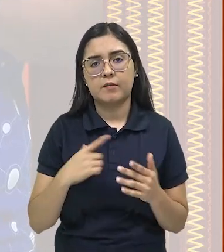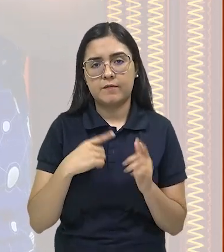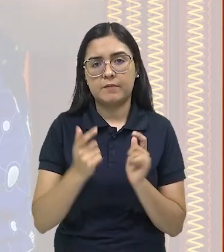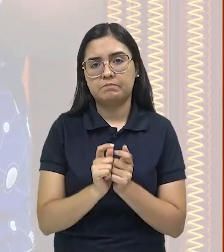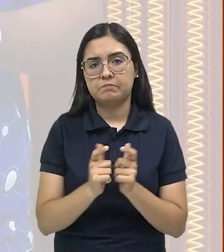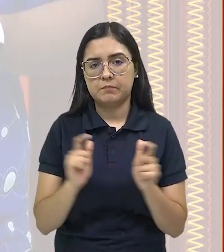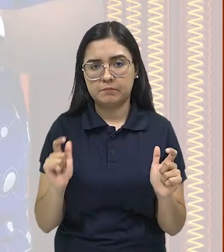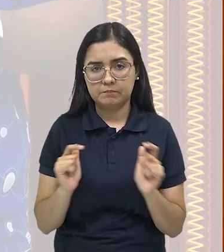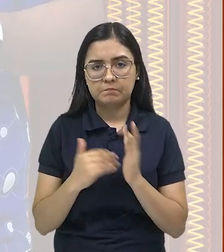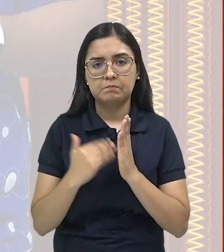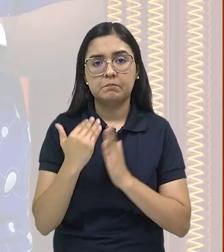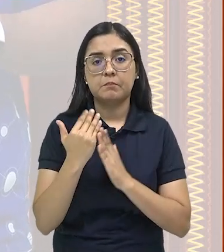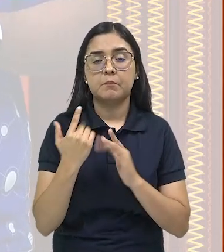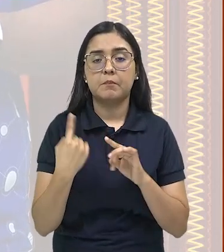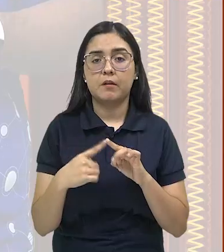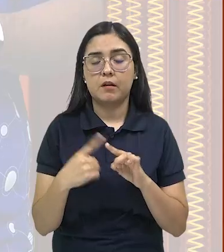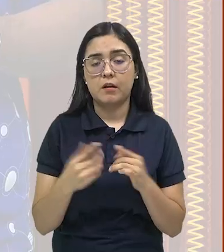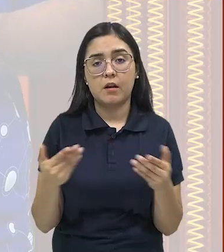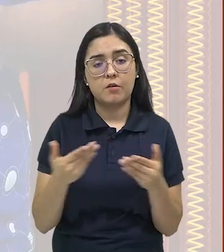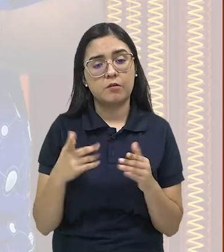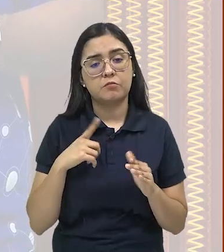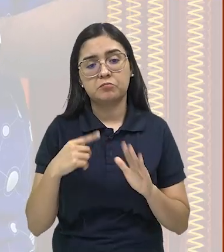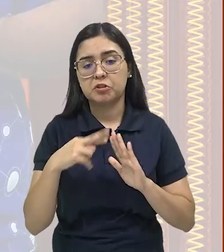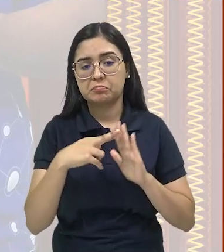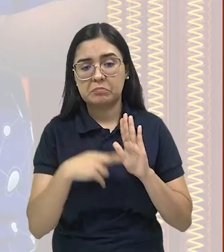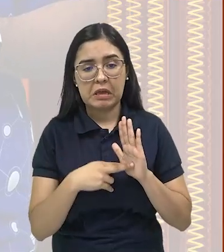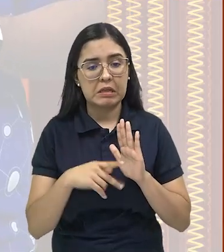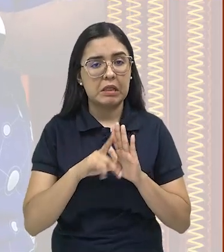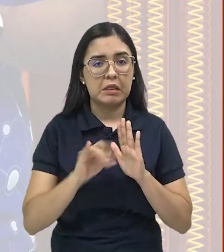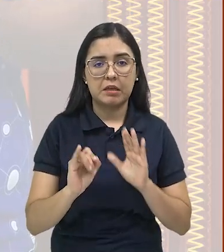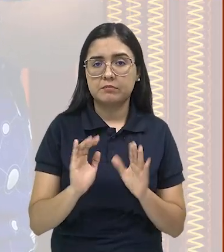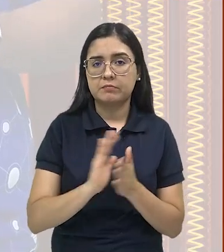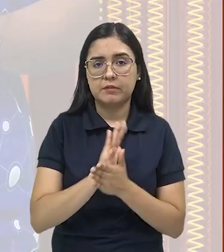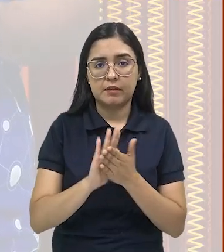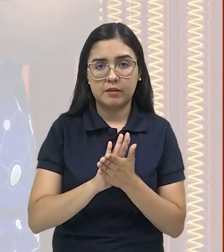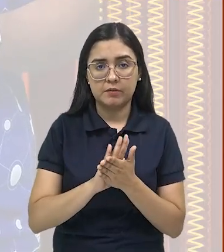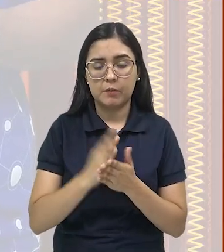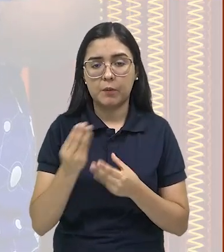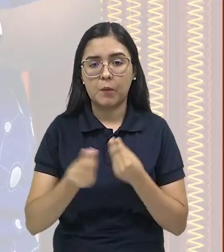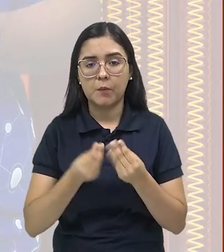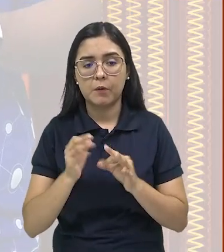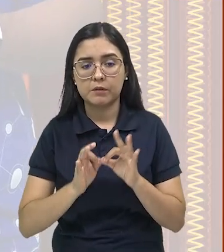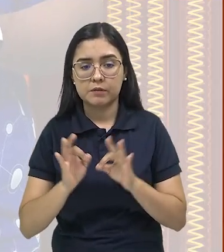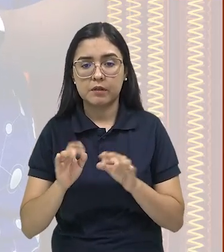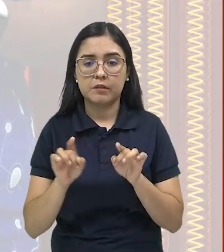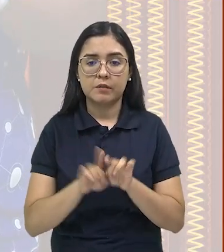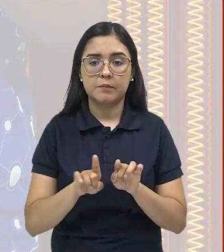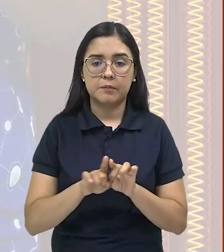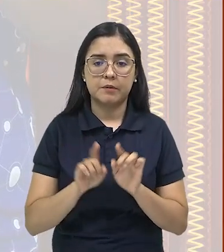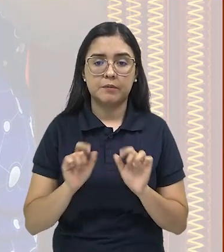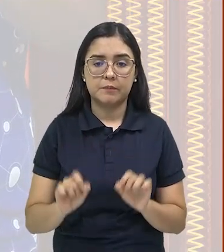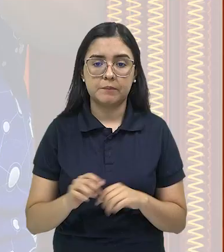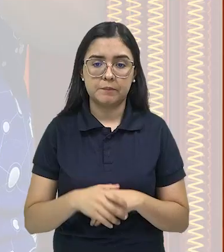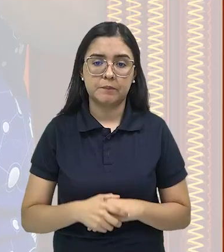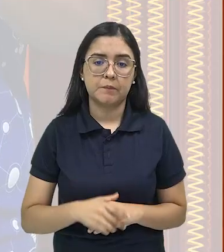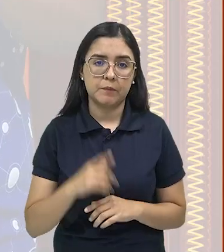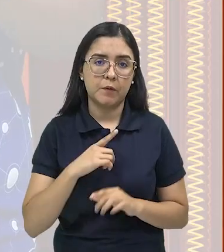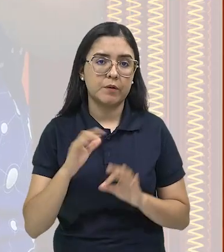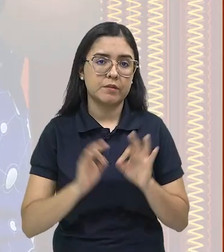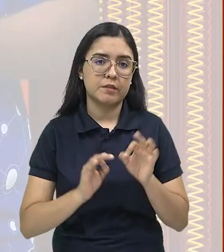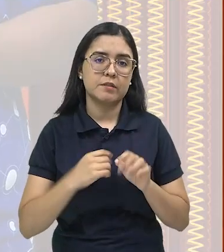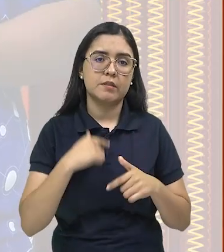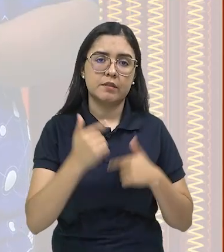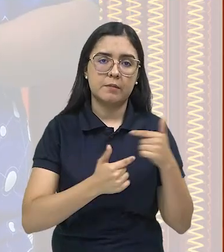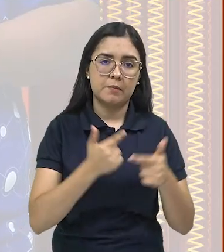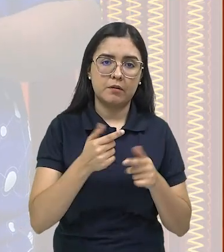aumentar muito mais, já que agora não tinham diretrizes, não tinham leis que definissem como deveria se tratar essa mão de obra. Era